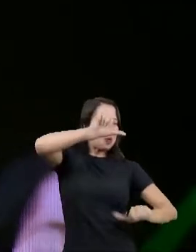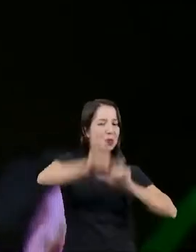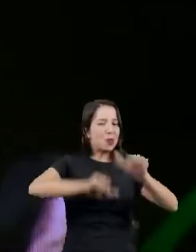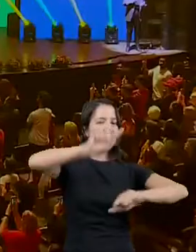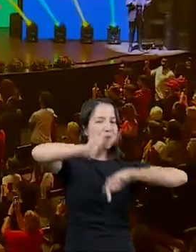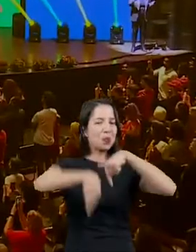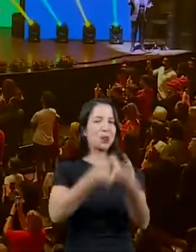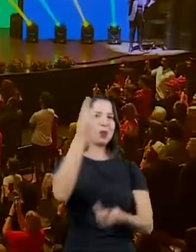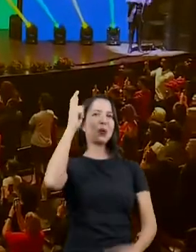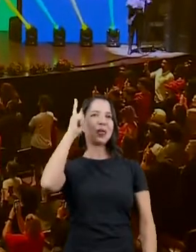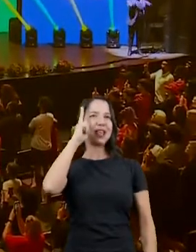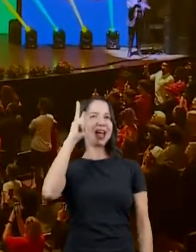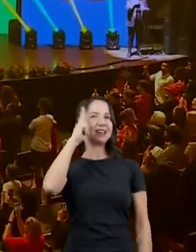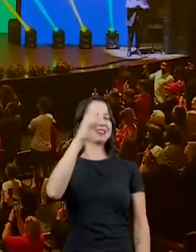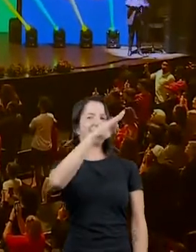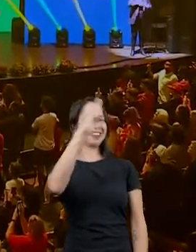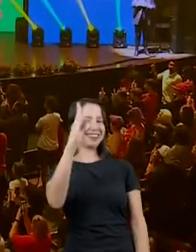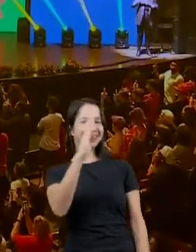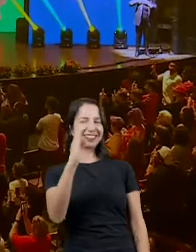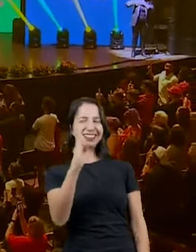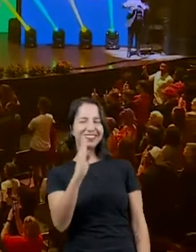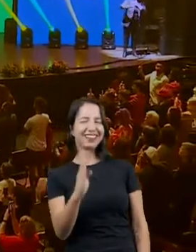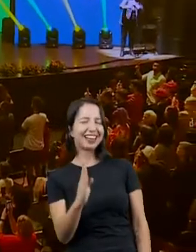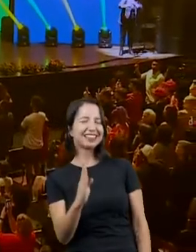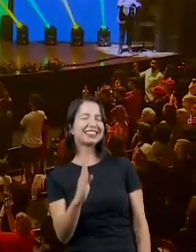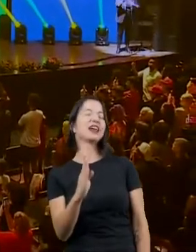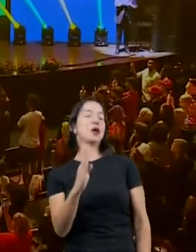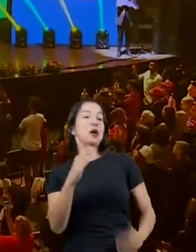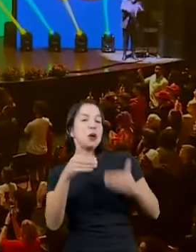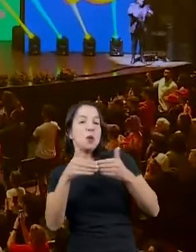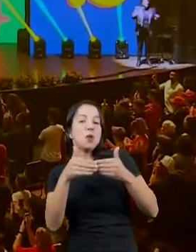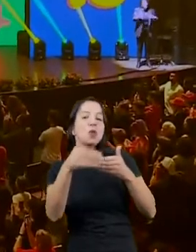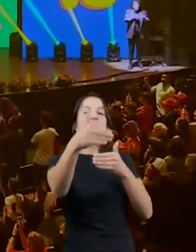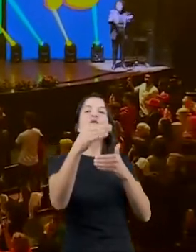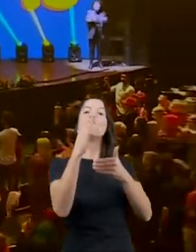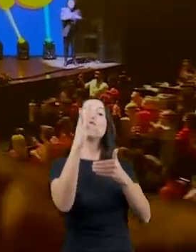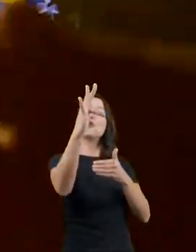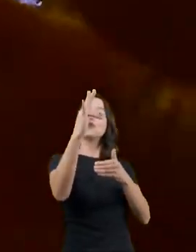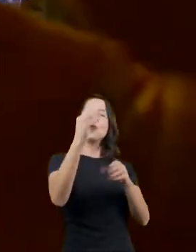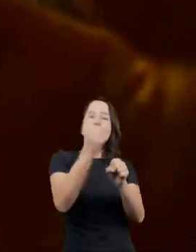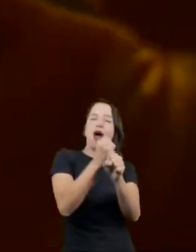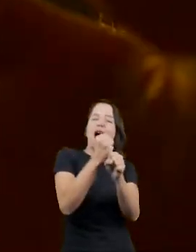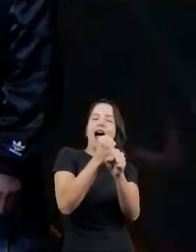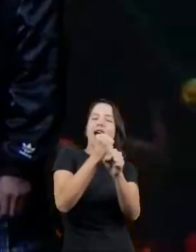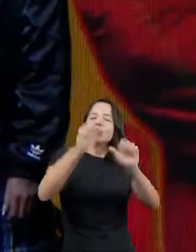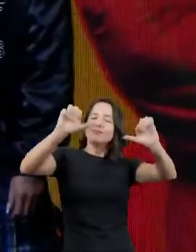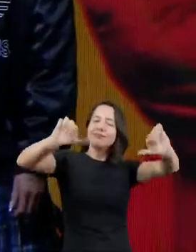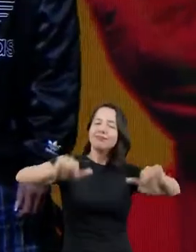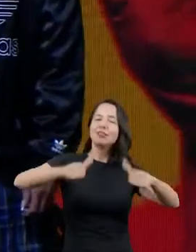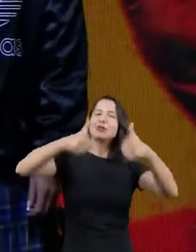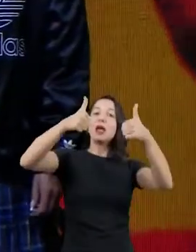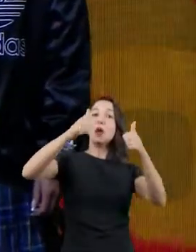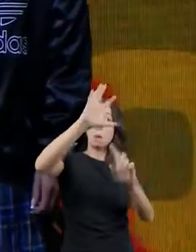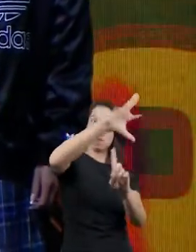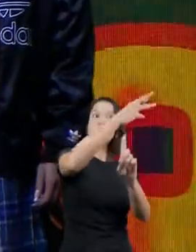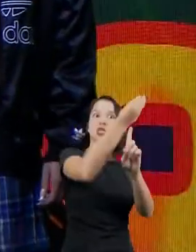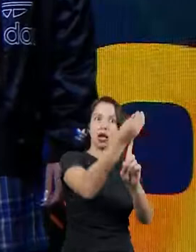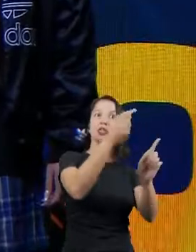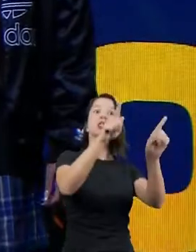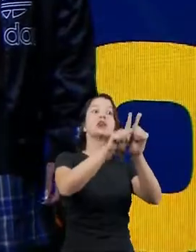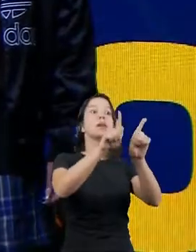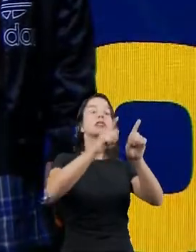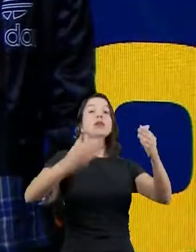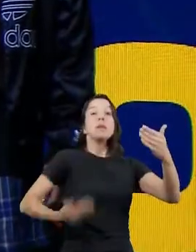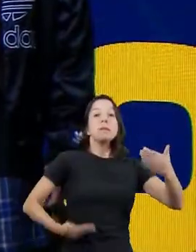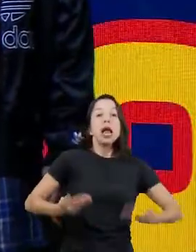viver anos melhores, não só para os artistas, mas para as empregadas domésticas, para os cozinheiros, para os porteiros, para